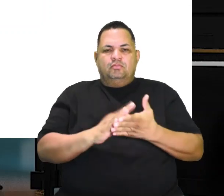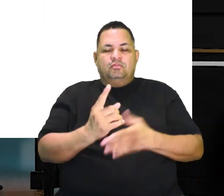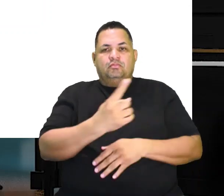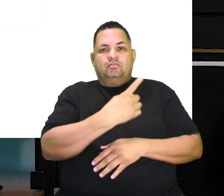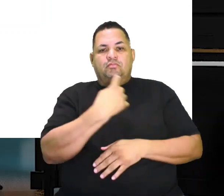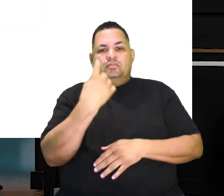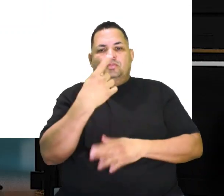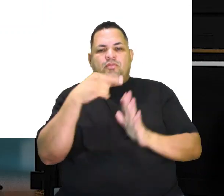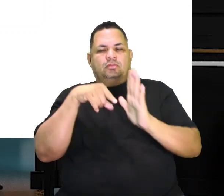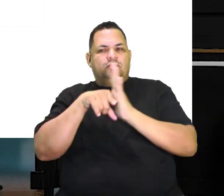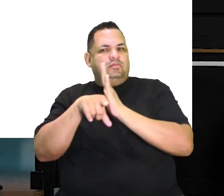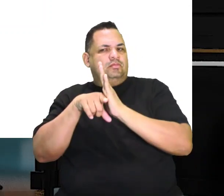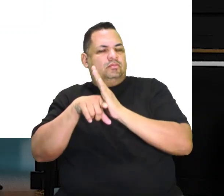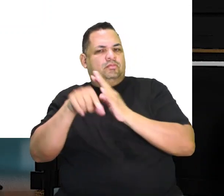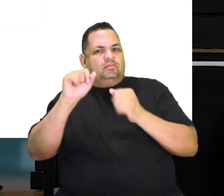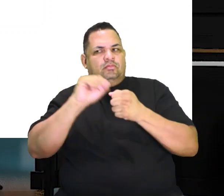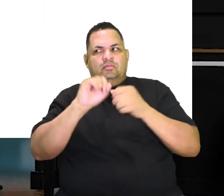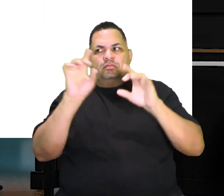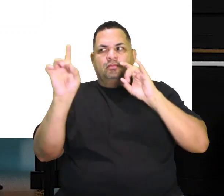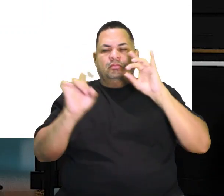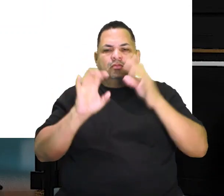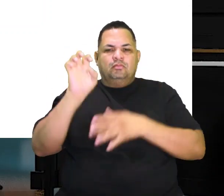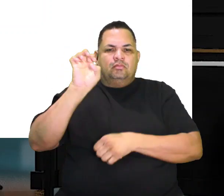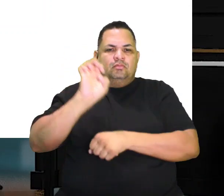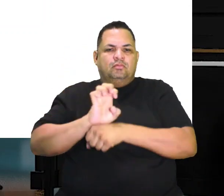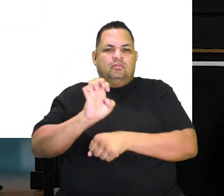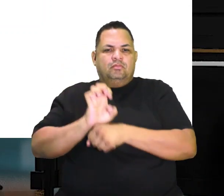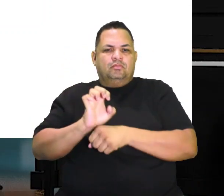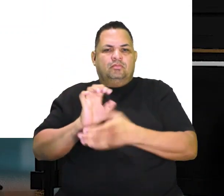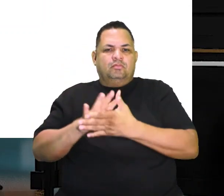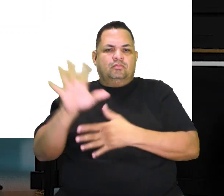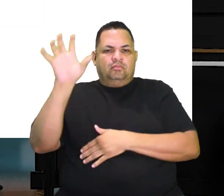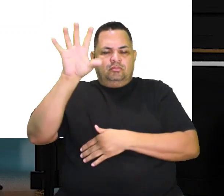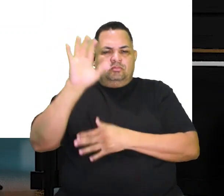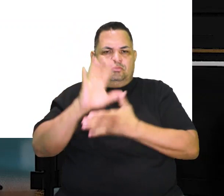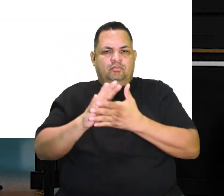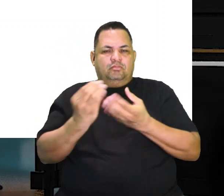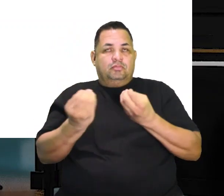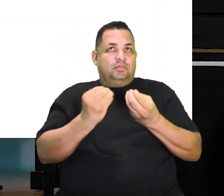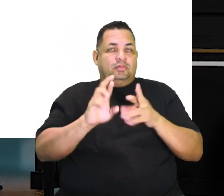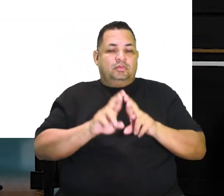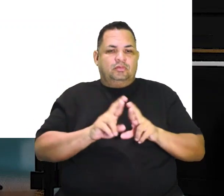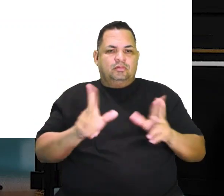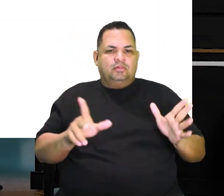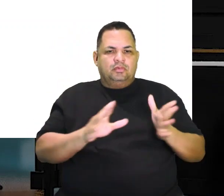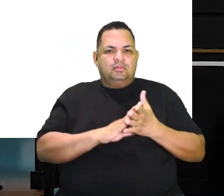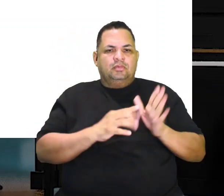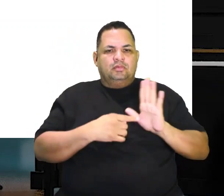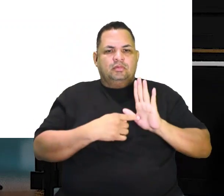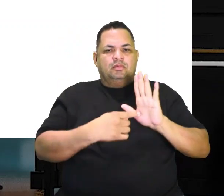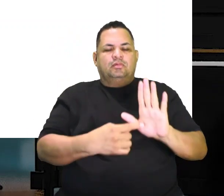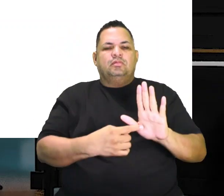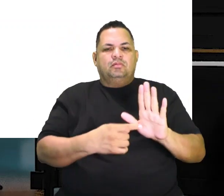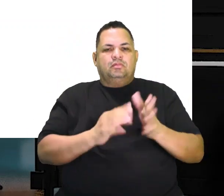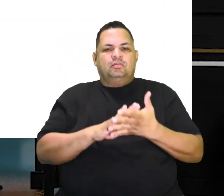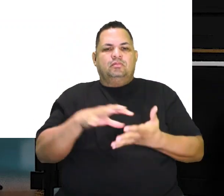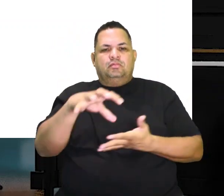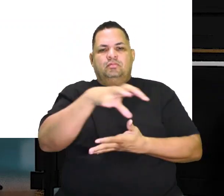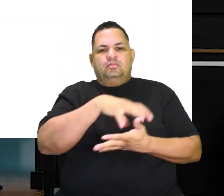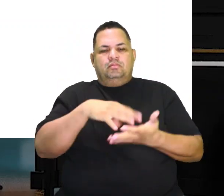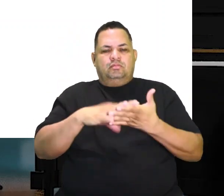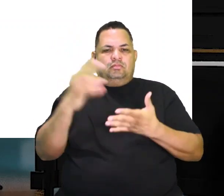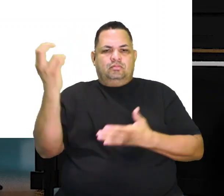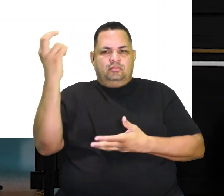uma análise, cada estado, região, tem formas diferentes de representar essas manifestações